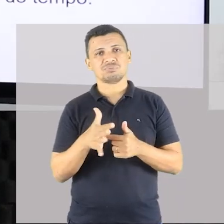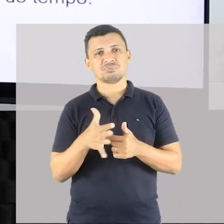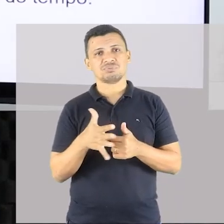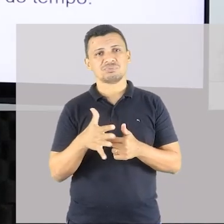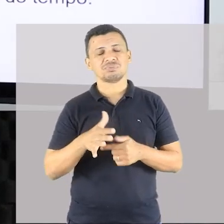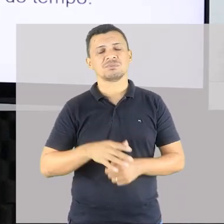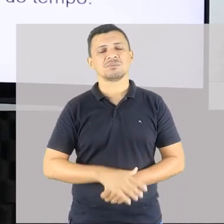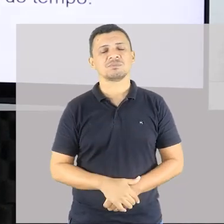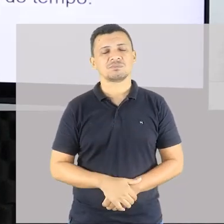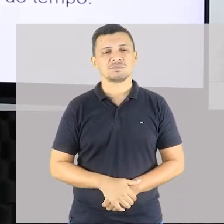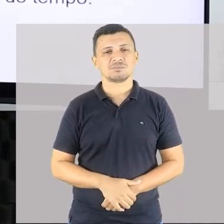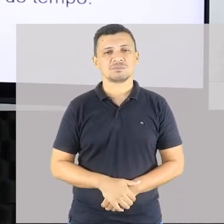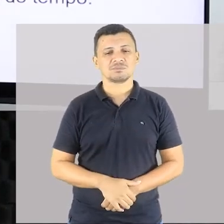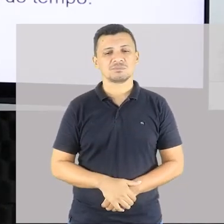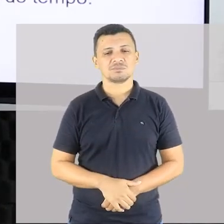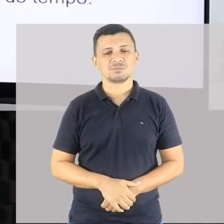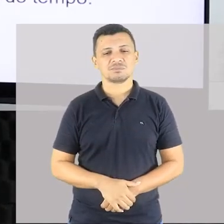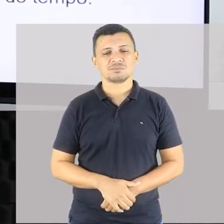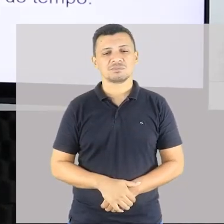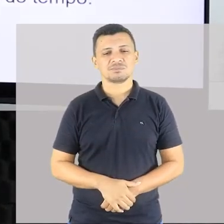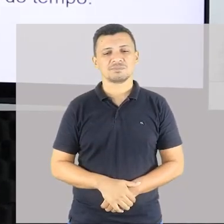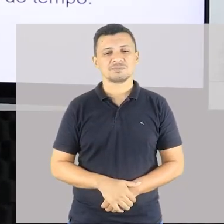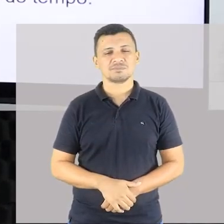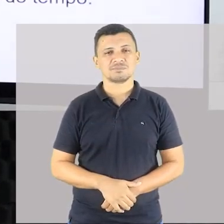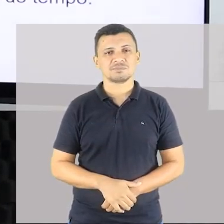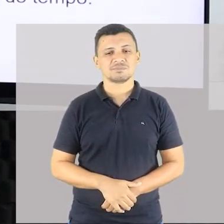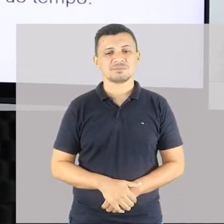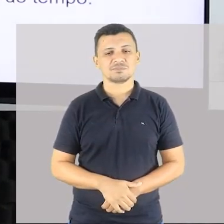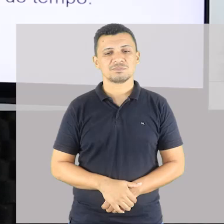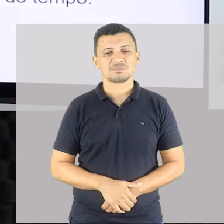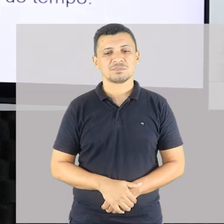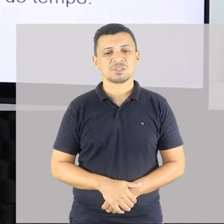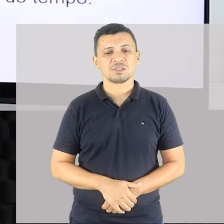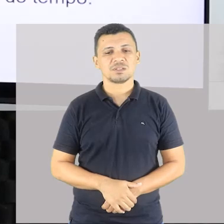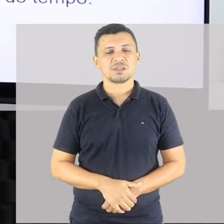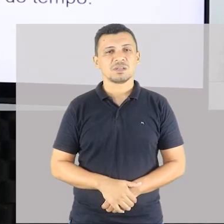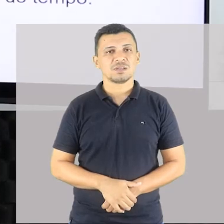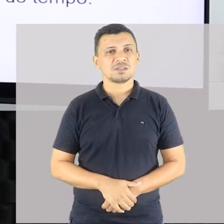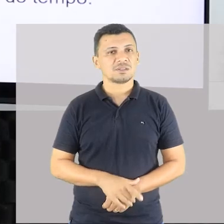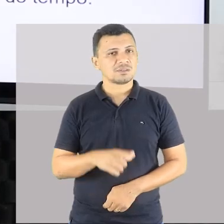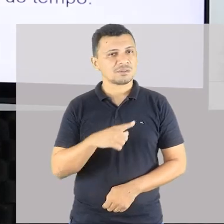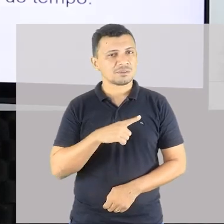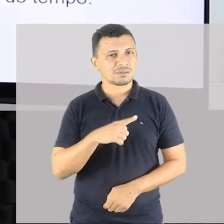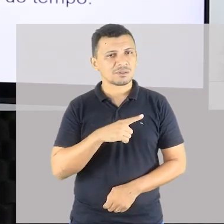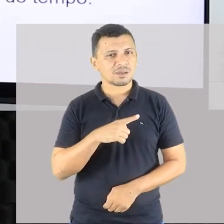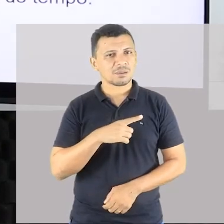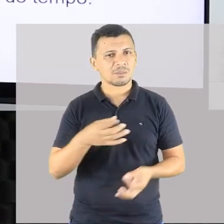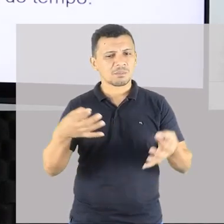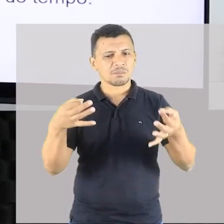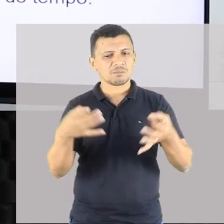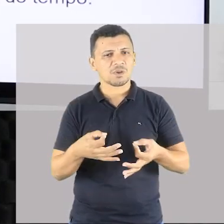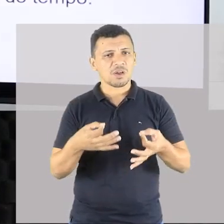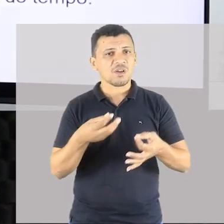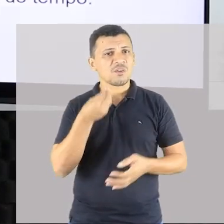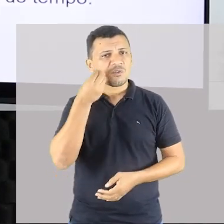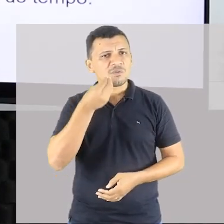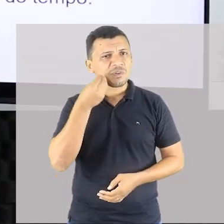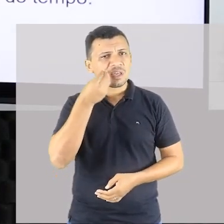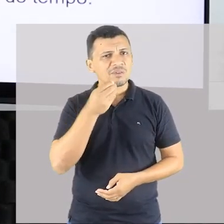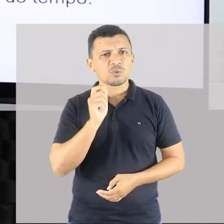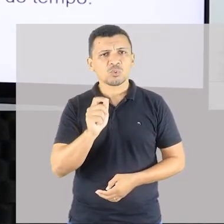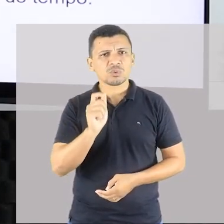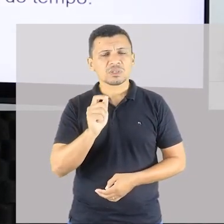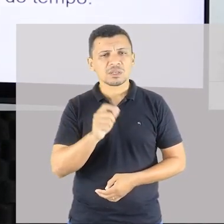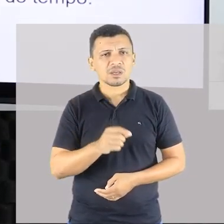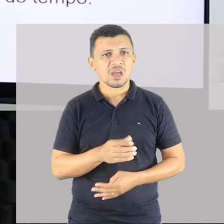dessas outras duas palavras. De forma mais precisa, ele verificou o quê? Durante